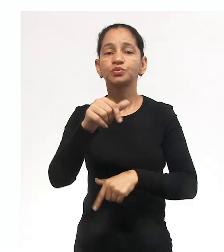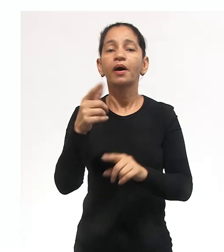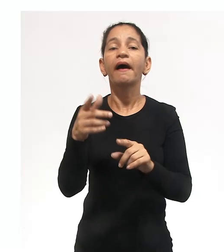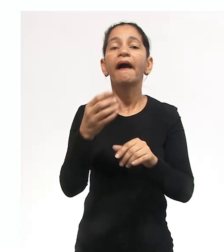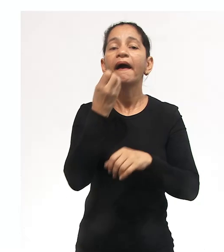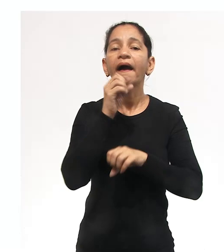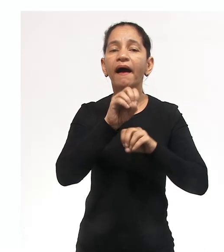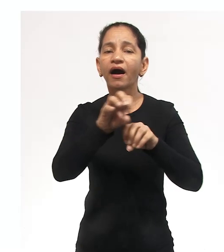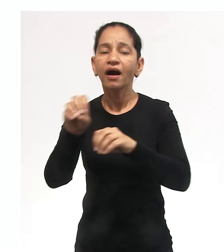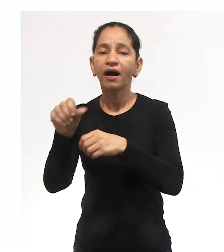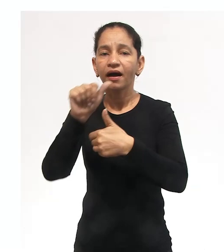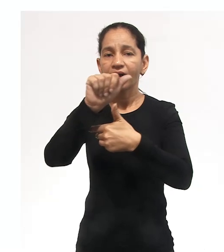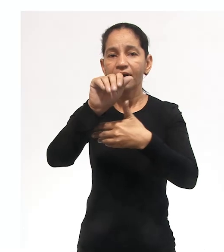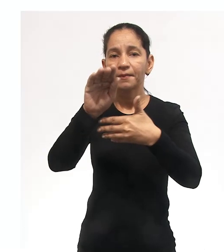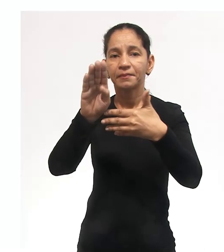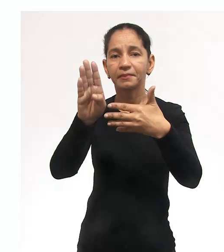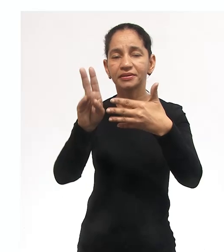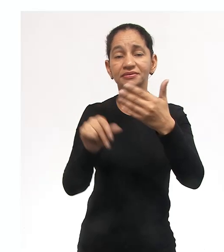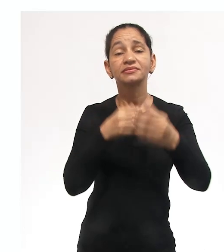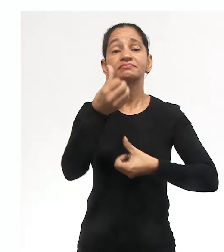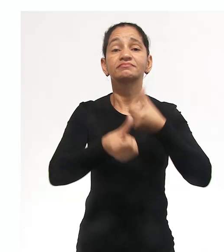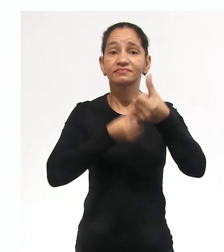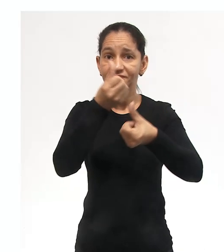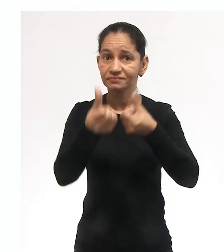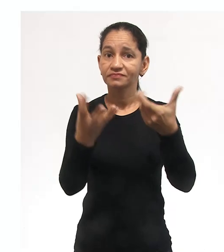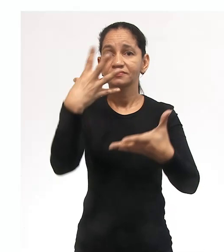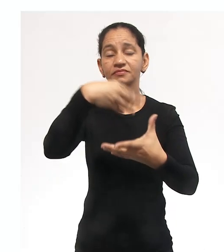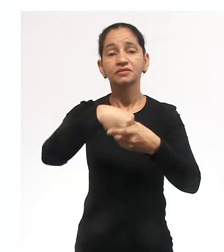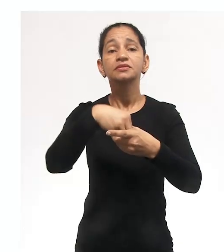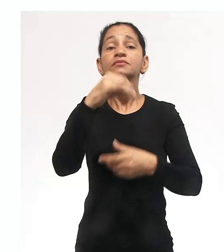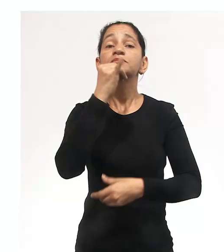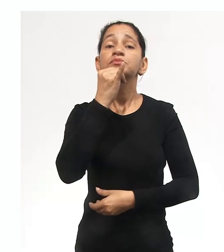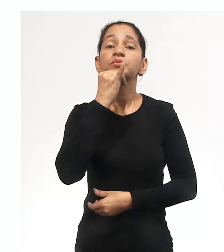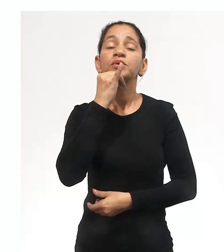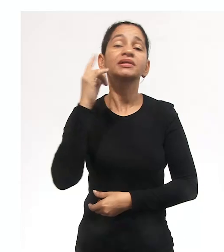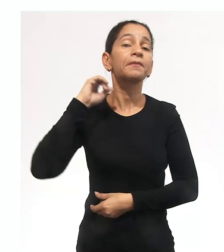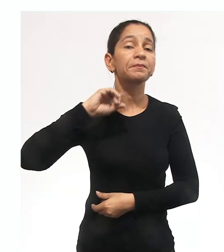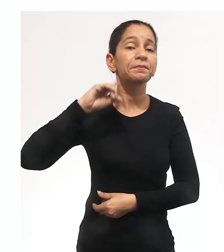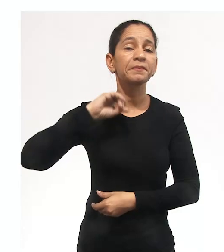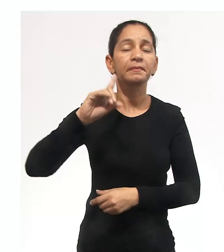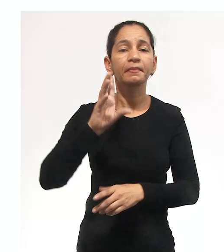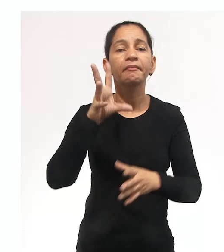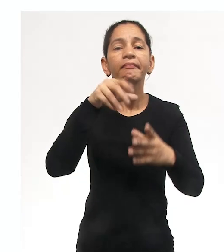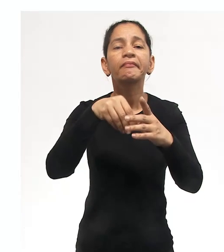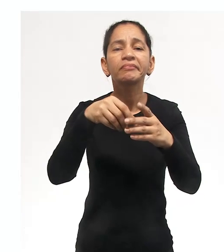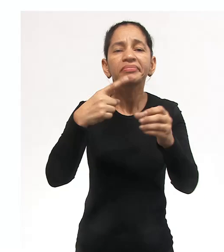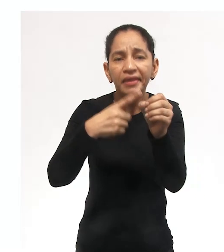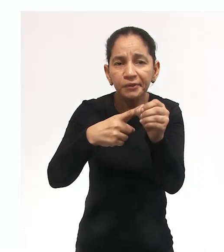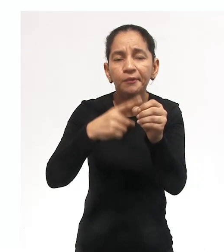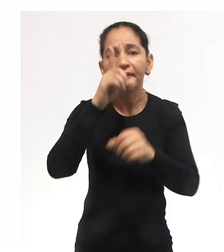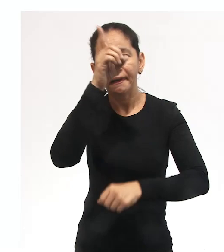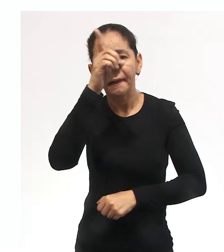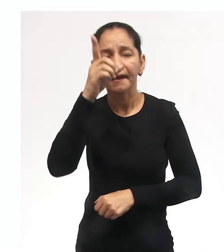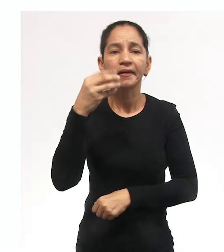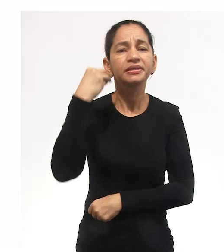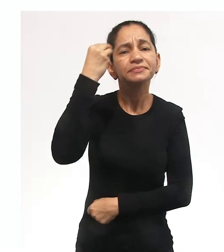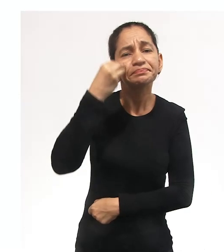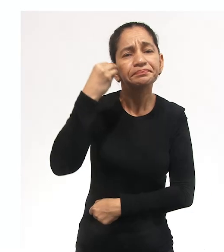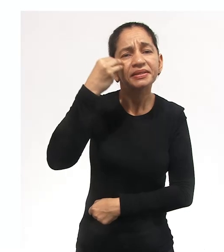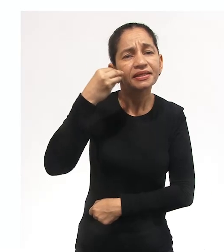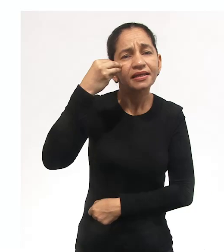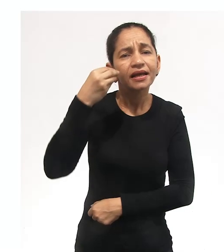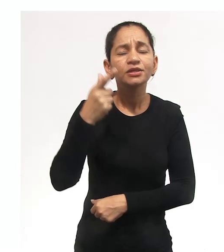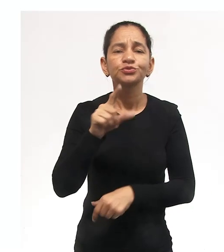crianças, jovens e adultos no município de Diadema. É uma experiência, né, que